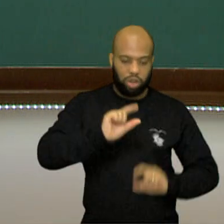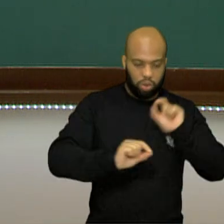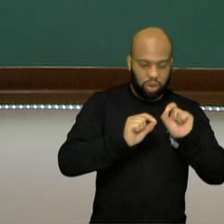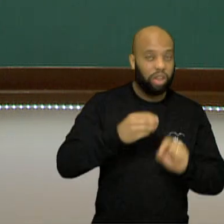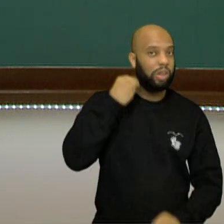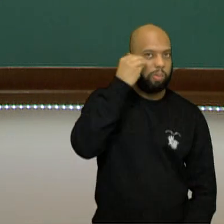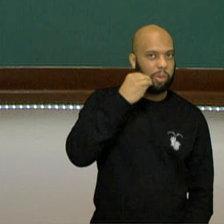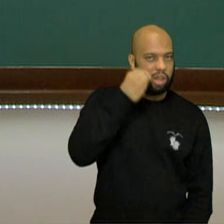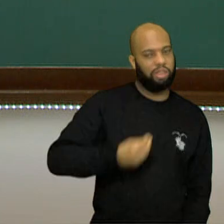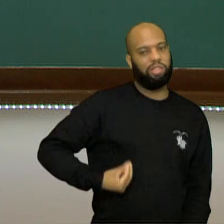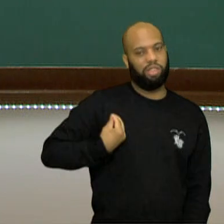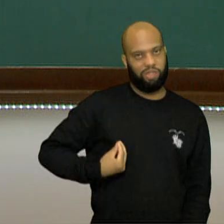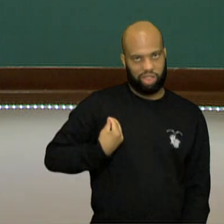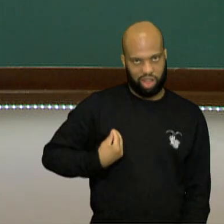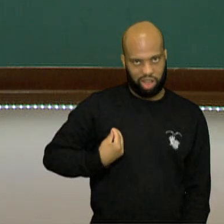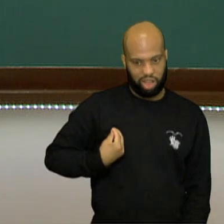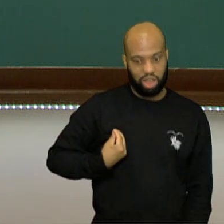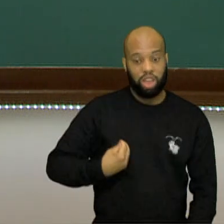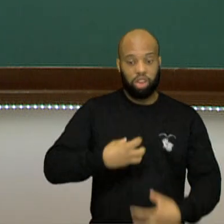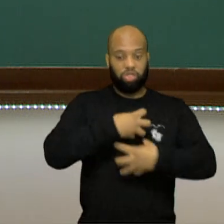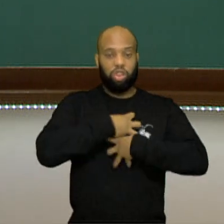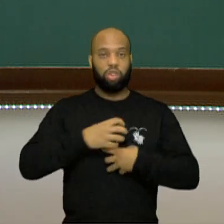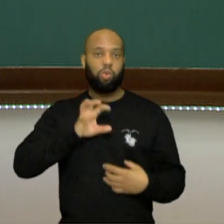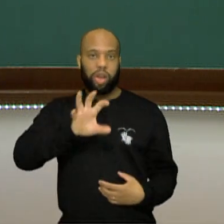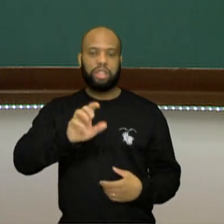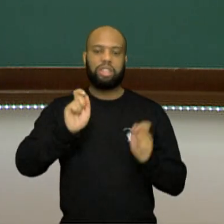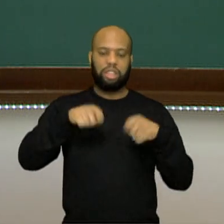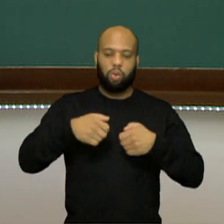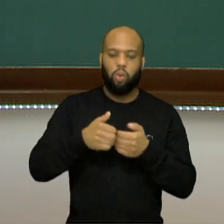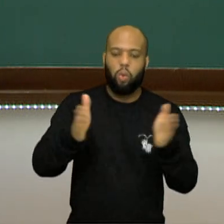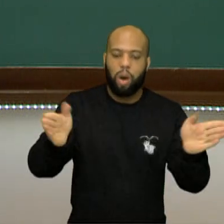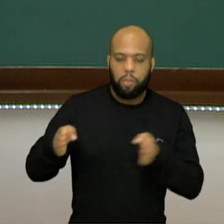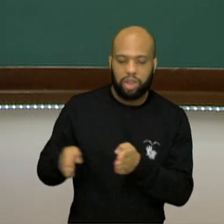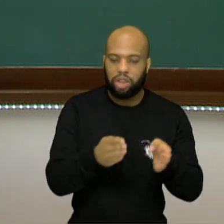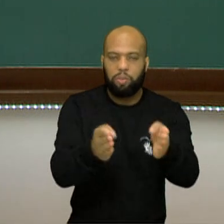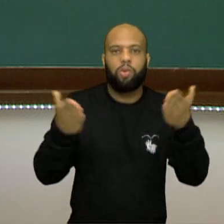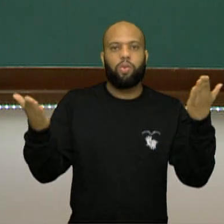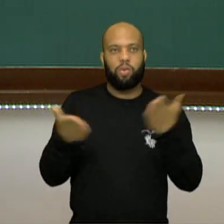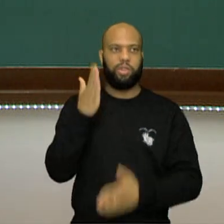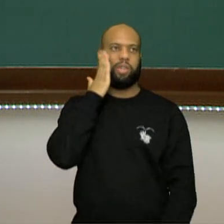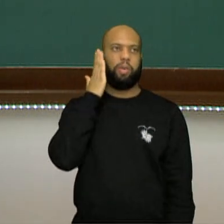vida. E isso abriu muitas portas para o que a gente tem hoje.